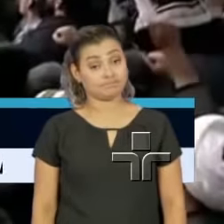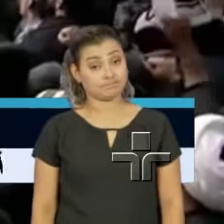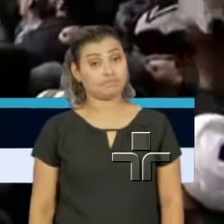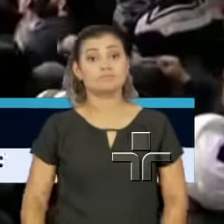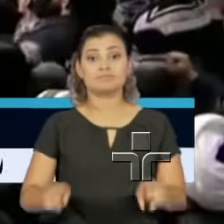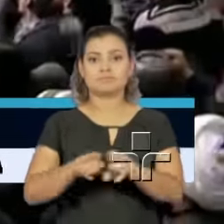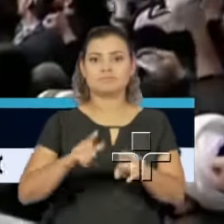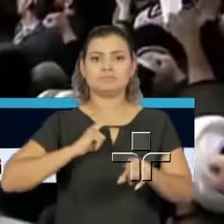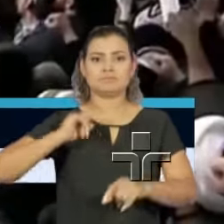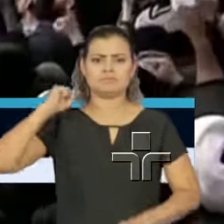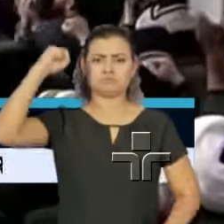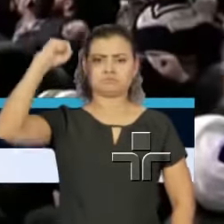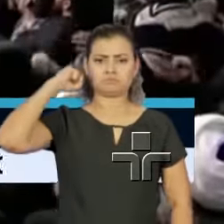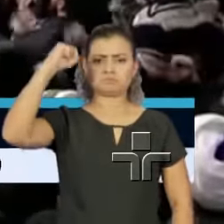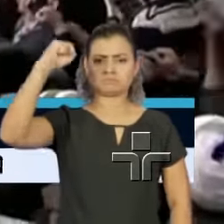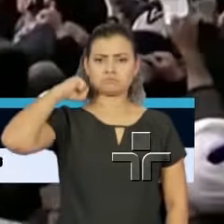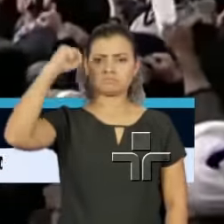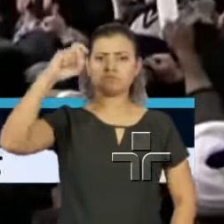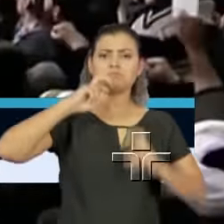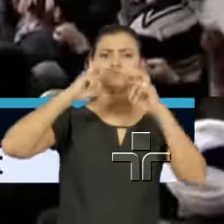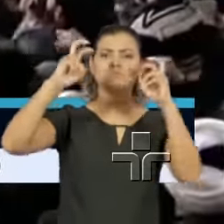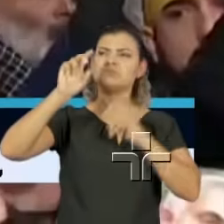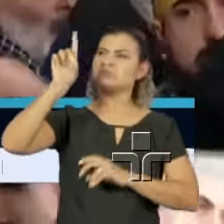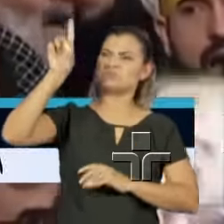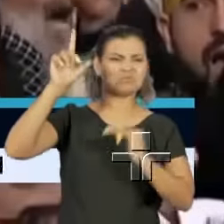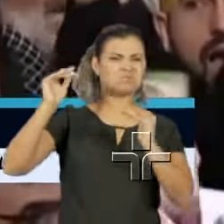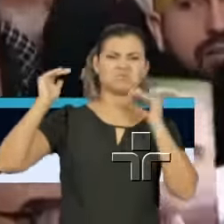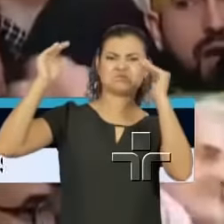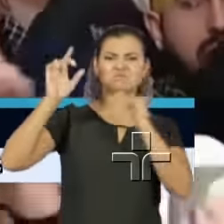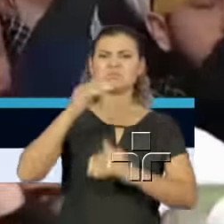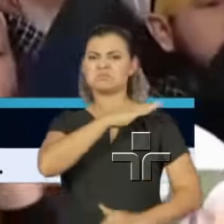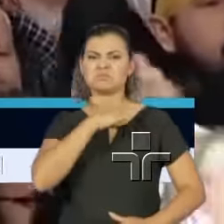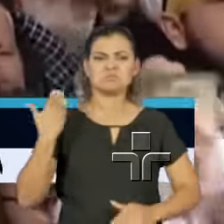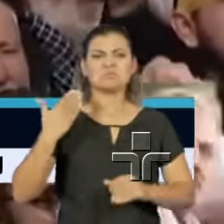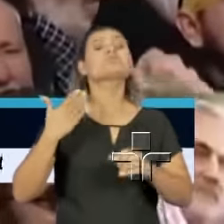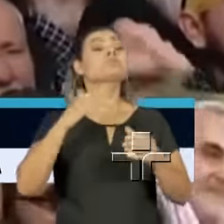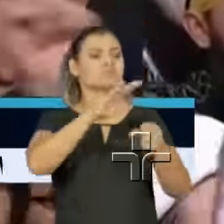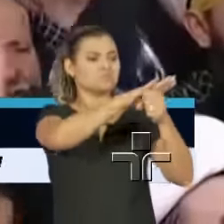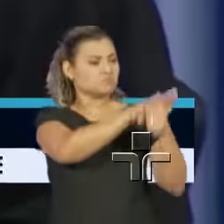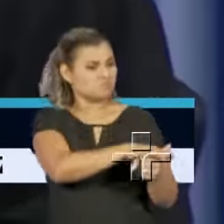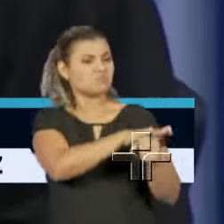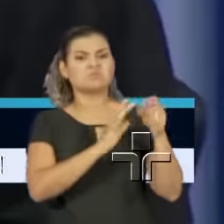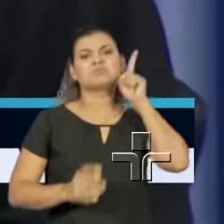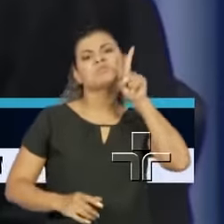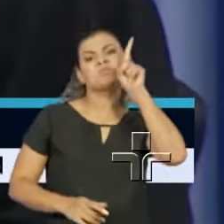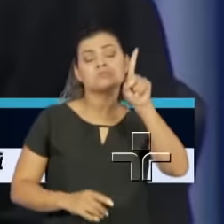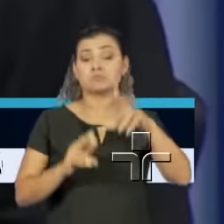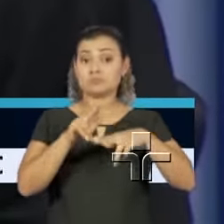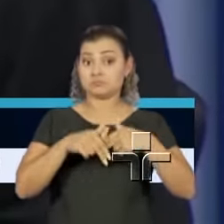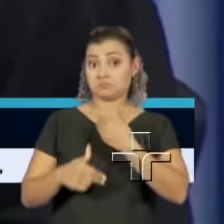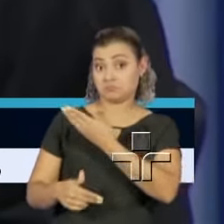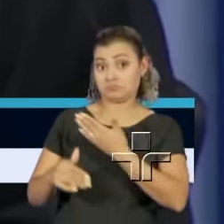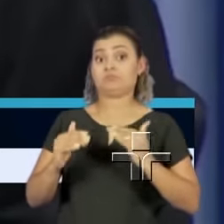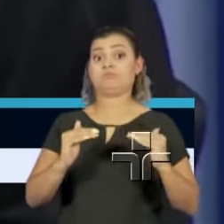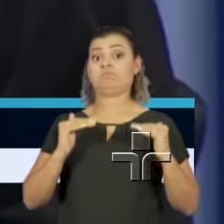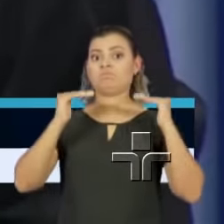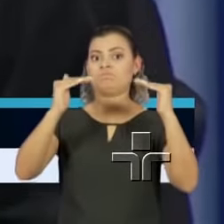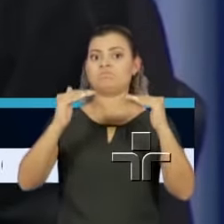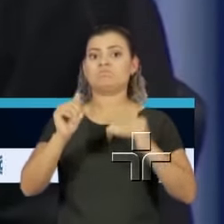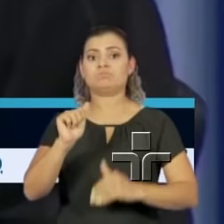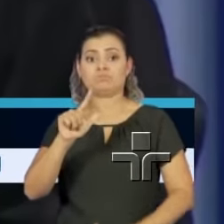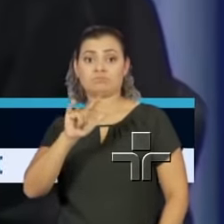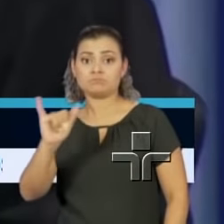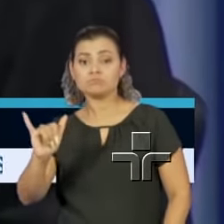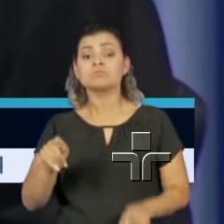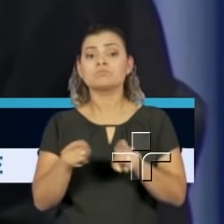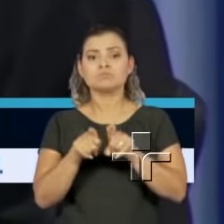Acompanhado por uma grande plateia que gritava "Deus é grande" e "Morte à América", o líder supremo Ayatollah Ali Khamenei, em um